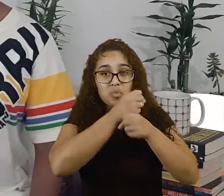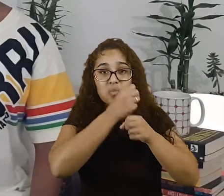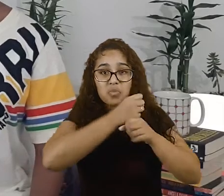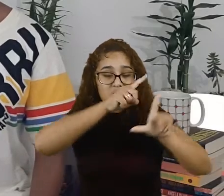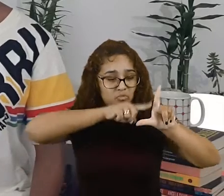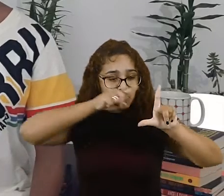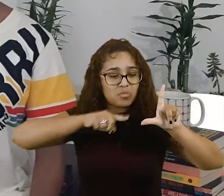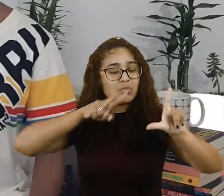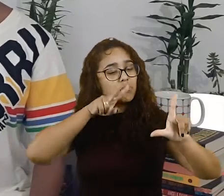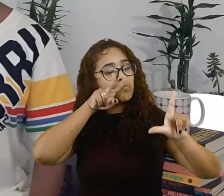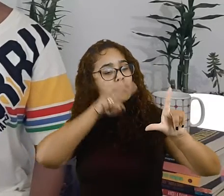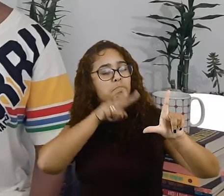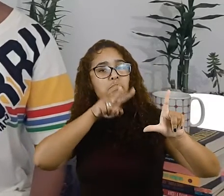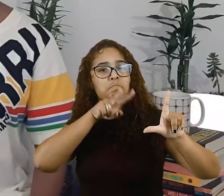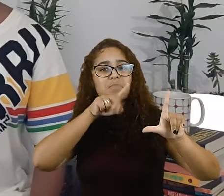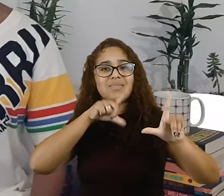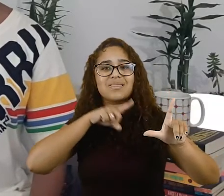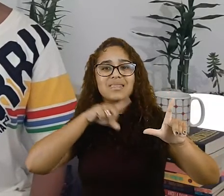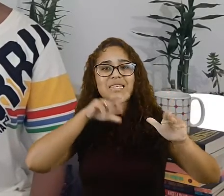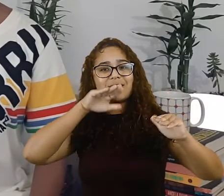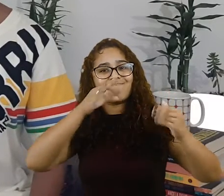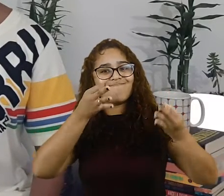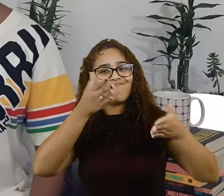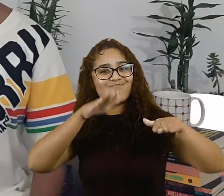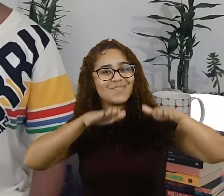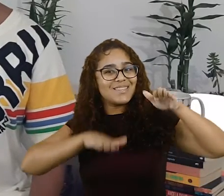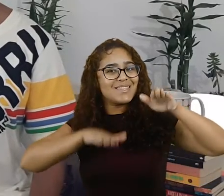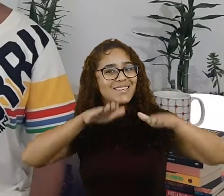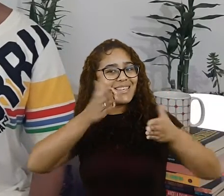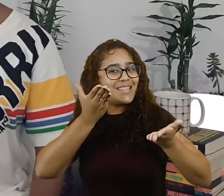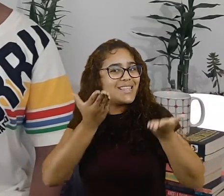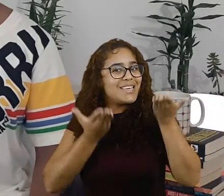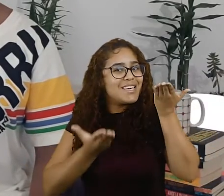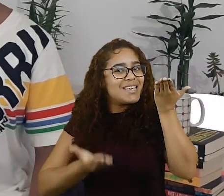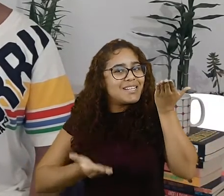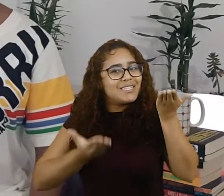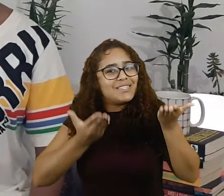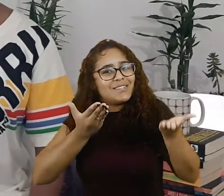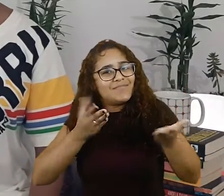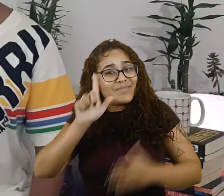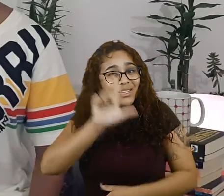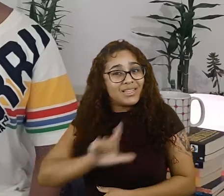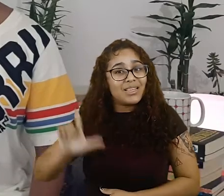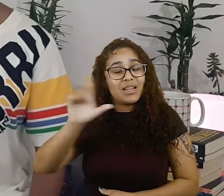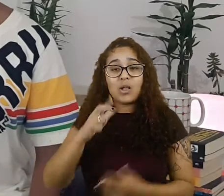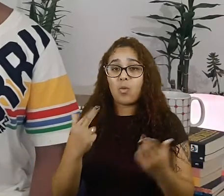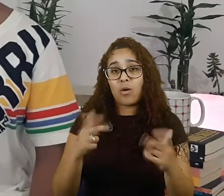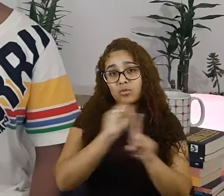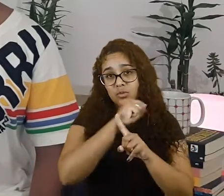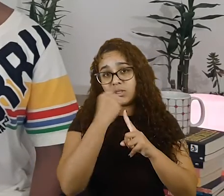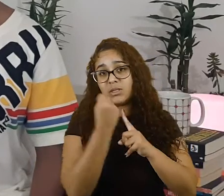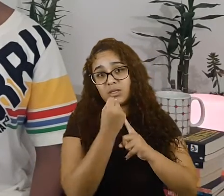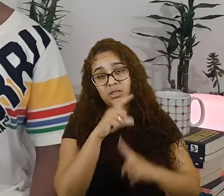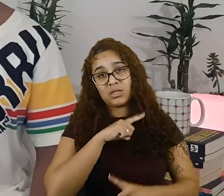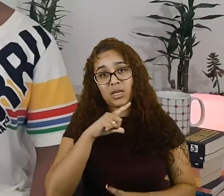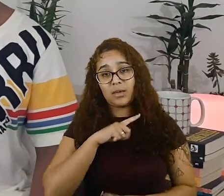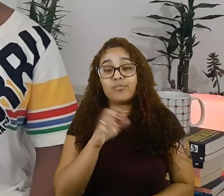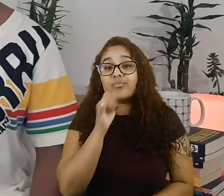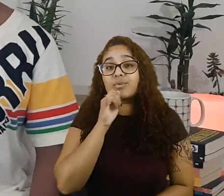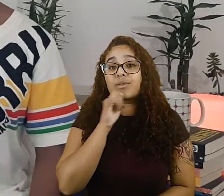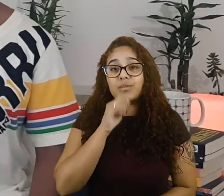Diante dos dados dessa pesquisa, percebemos um desequilíbrio no campo literário, assim como na